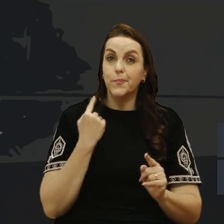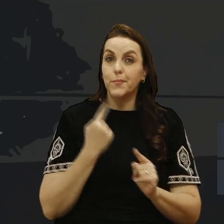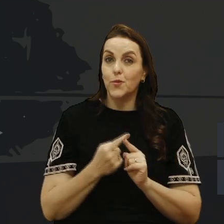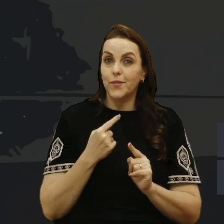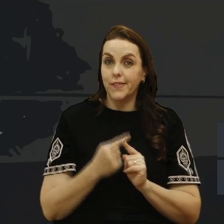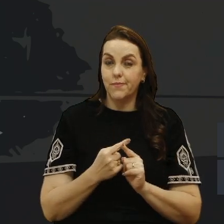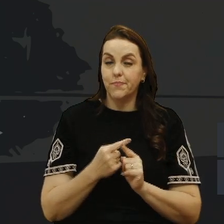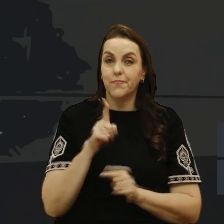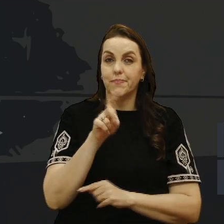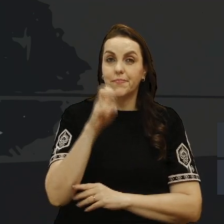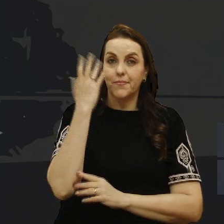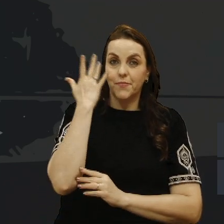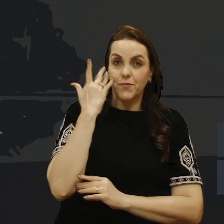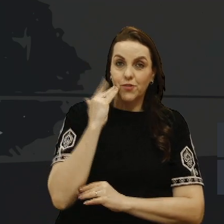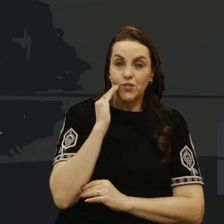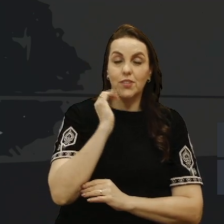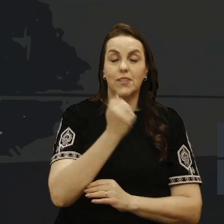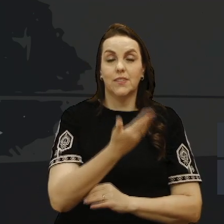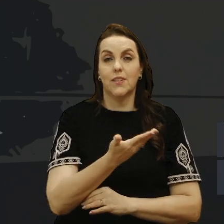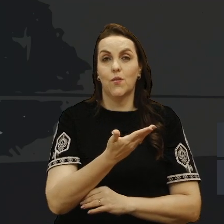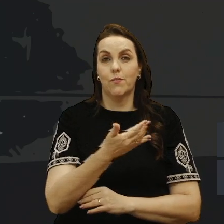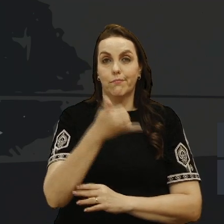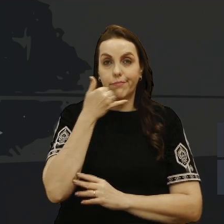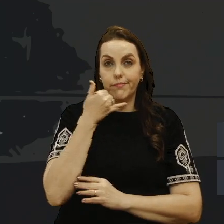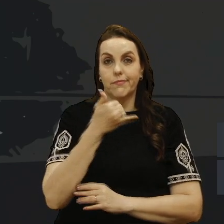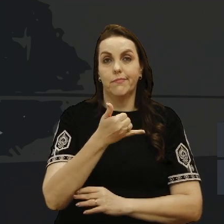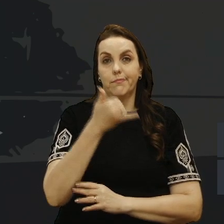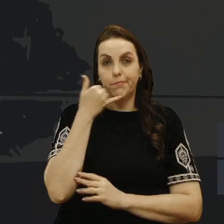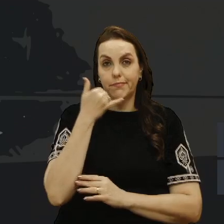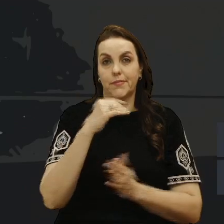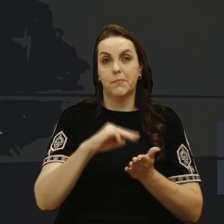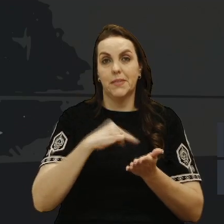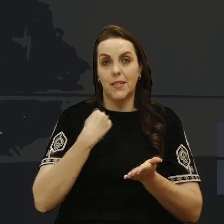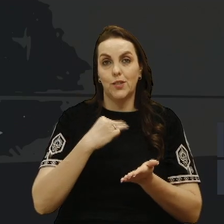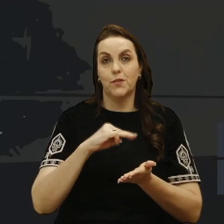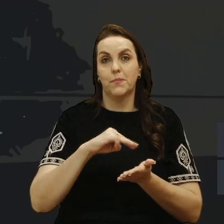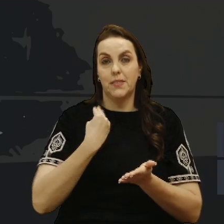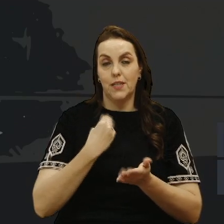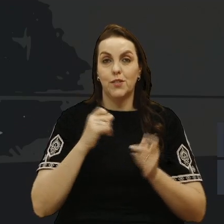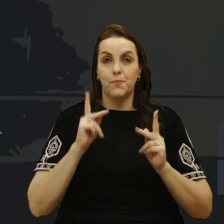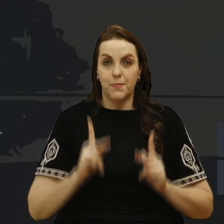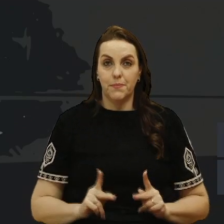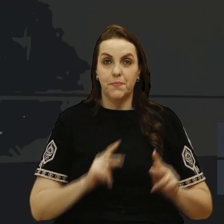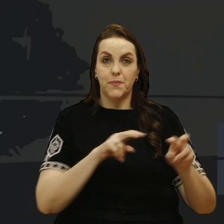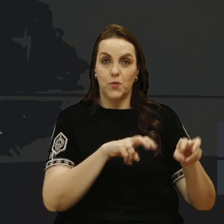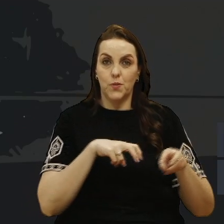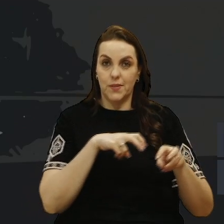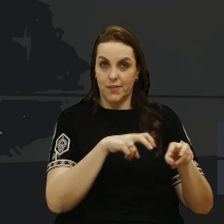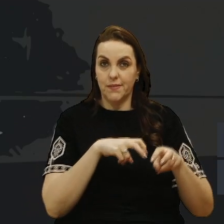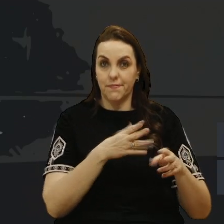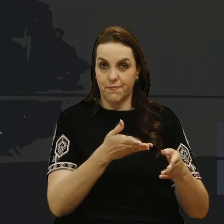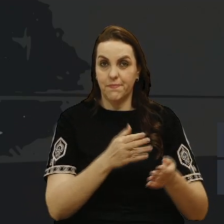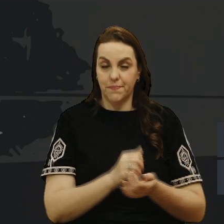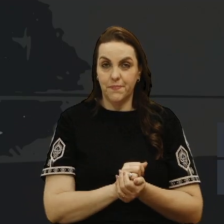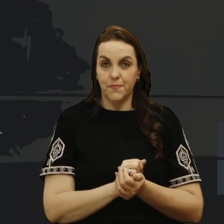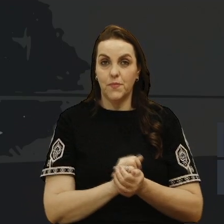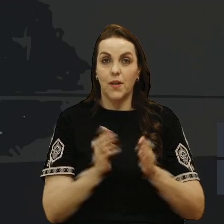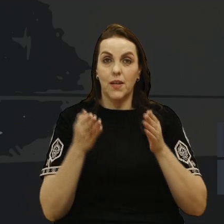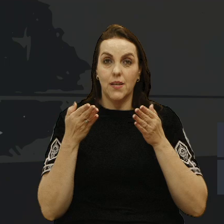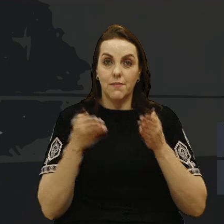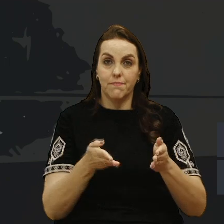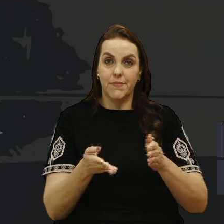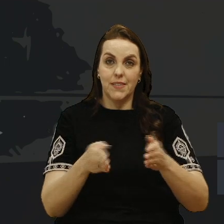15 dias que eu recebo ligações e mensagens do pessoal do interior que os